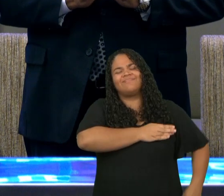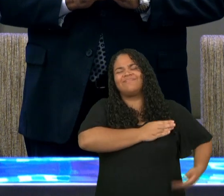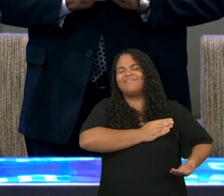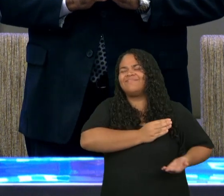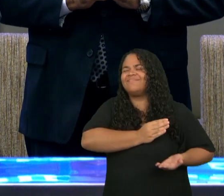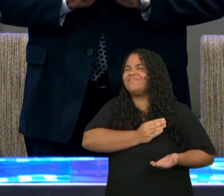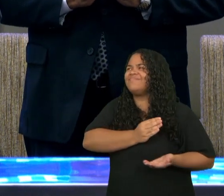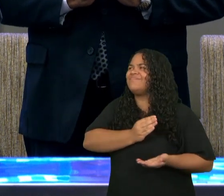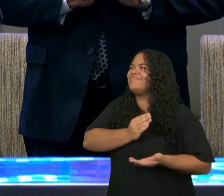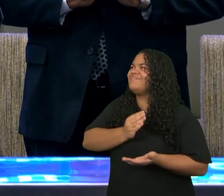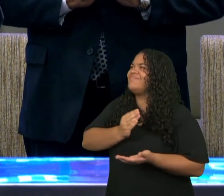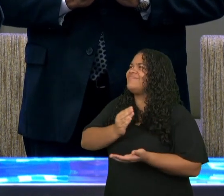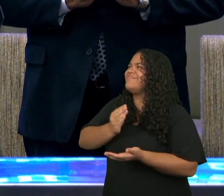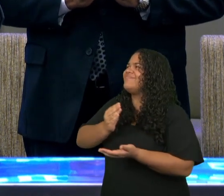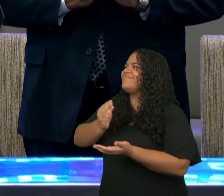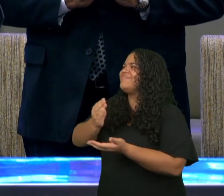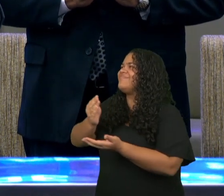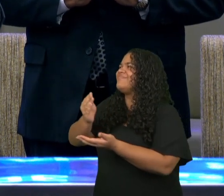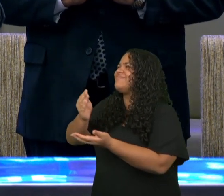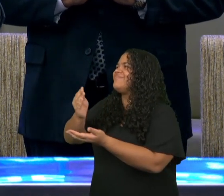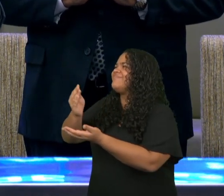há em mim.